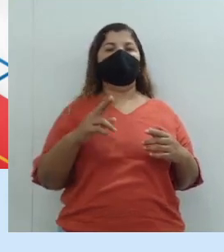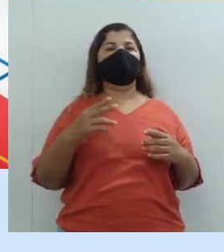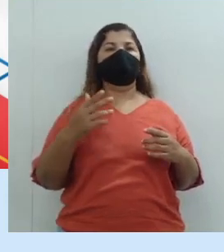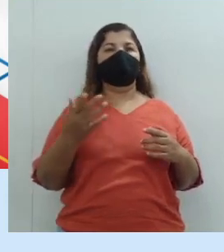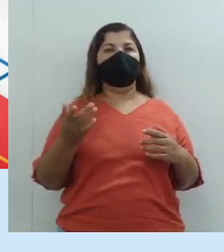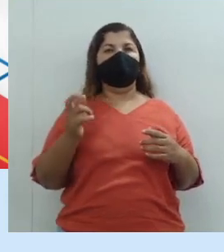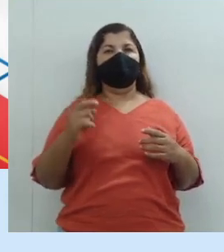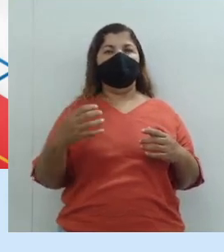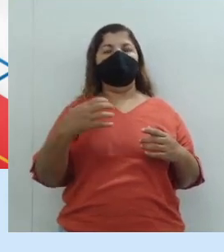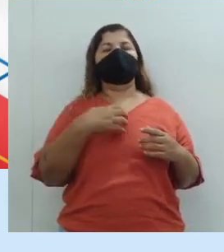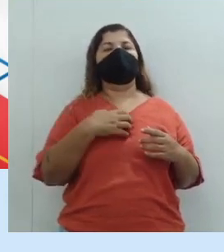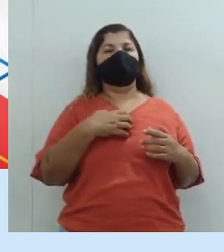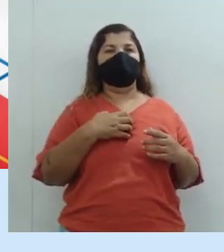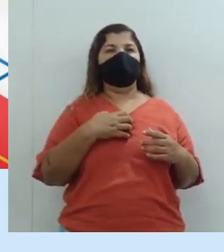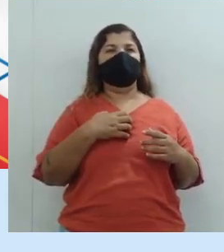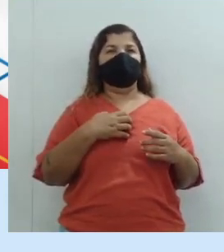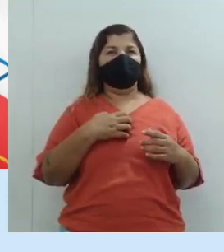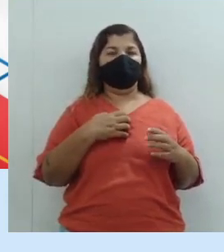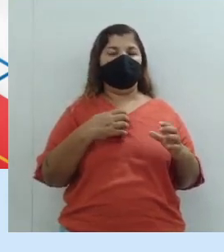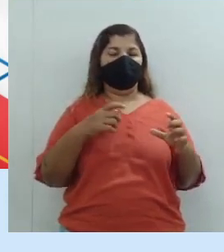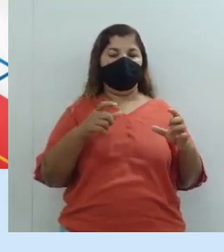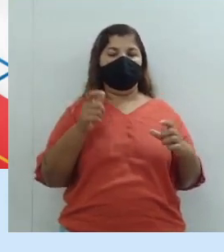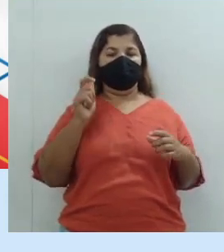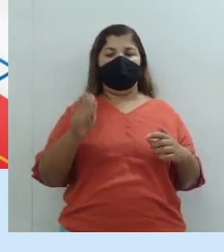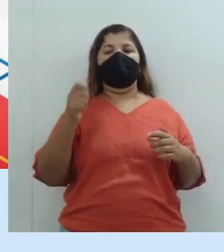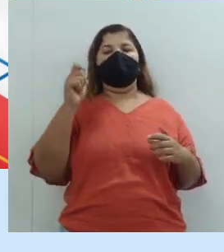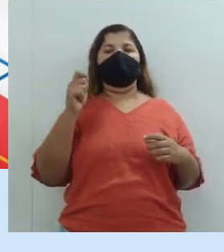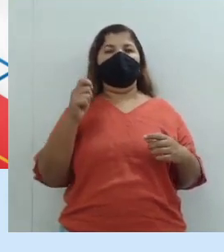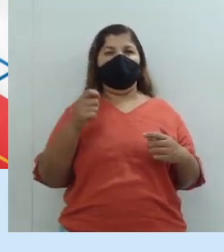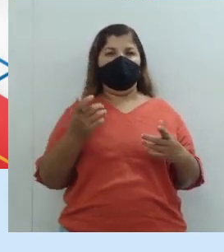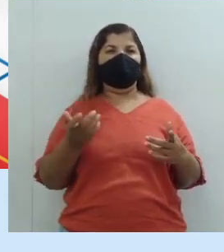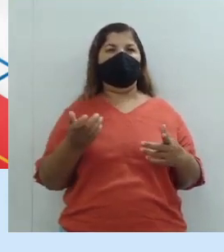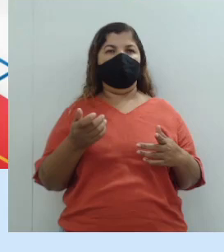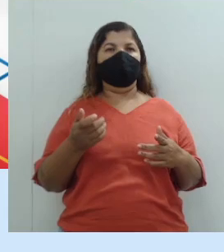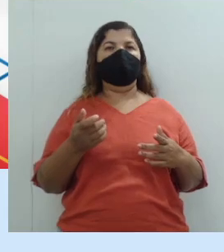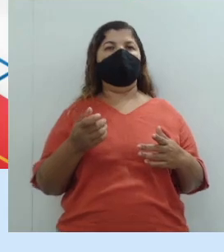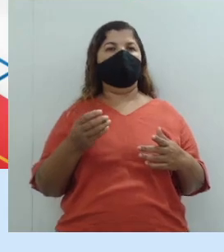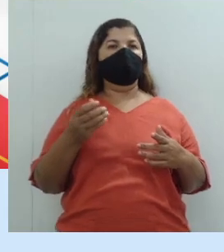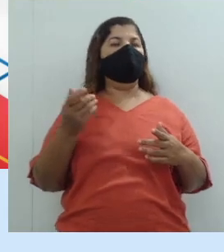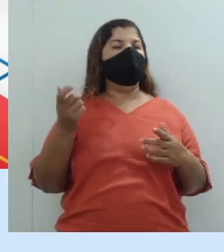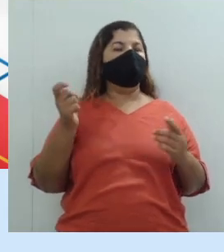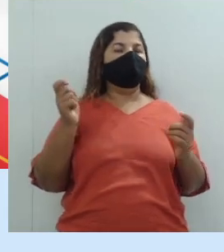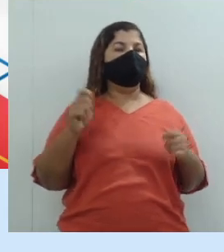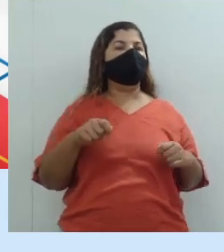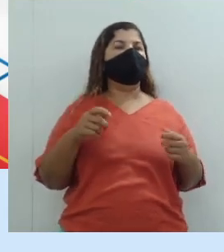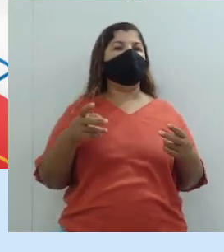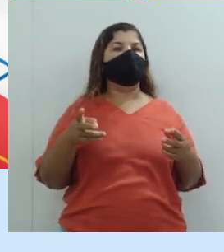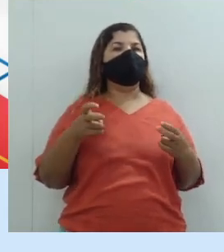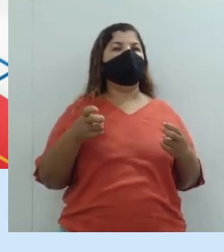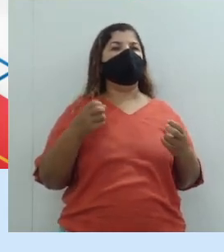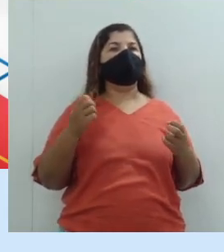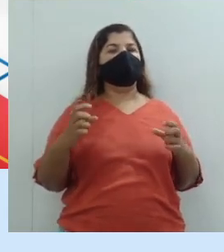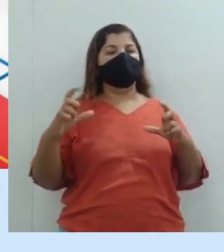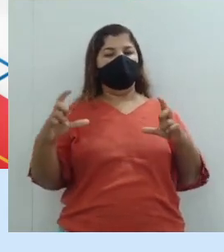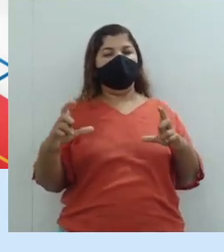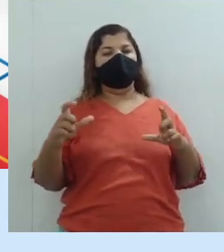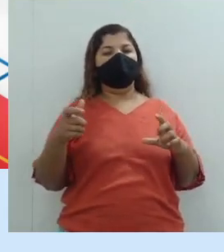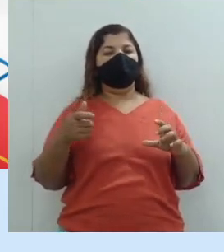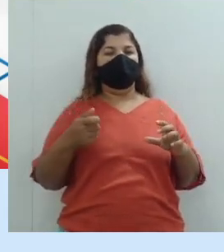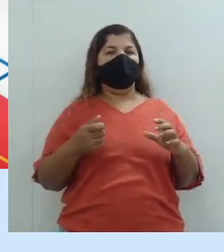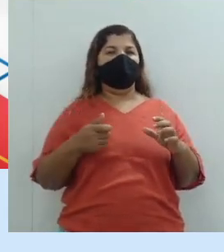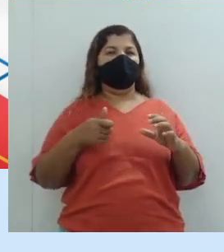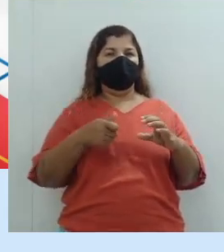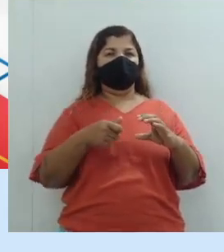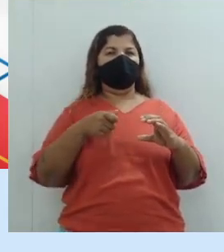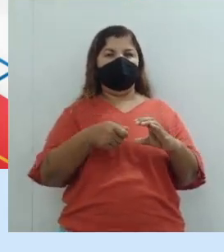essa força de volta aí no martelo, né? Então, fazendo isso, eles conseguem ter ideia ali se o pneu está calibrado